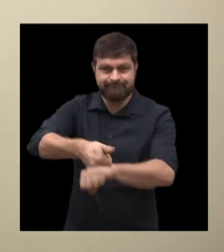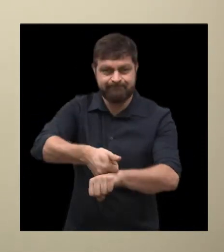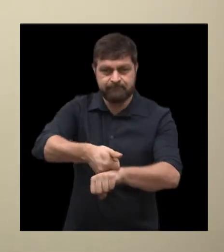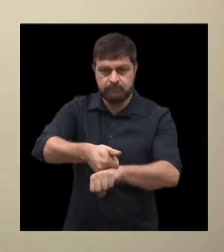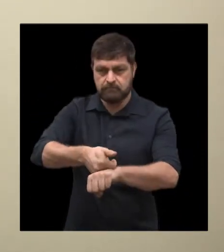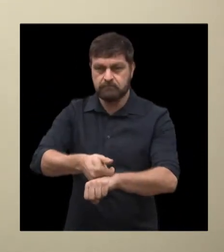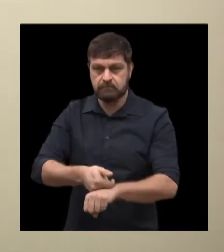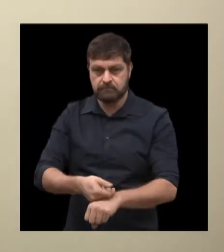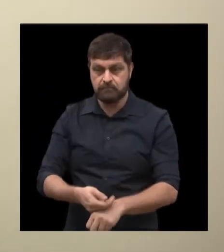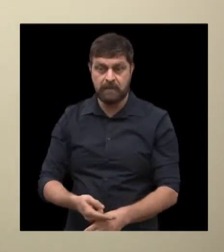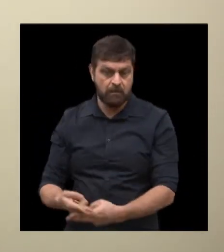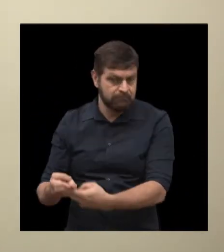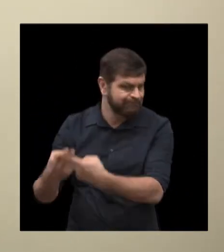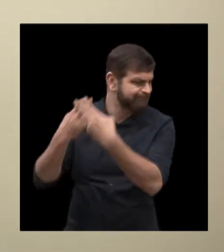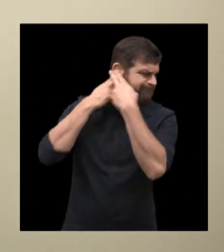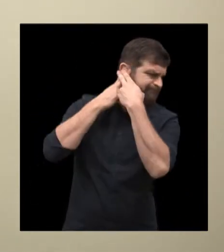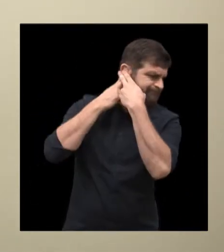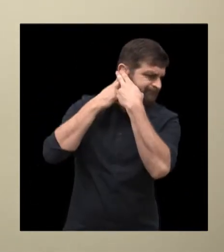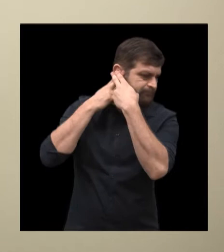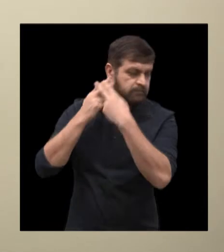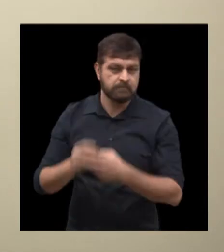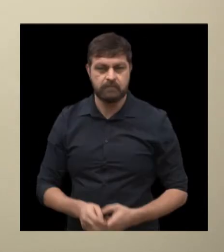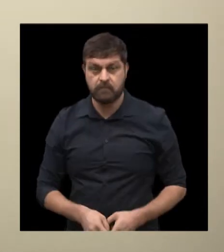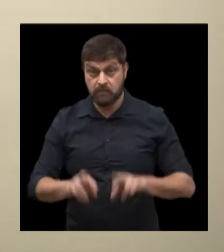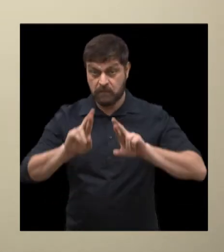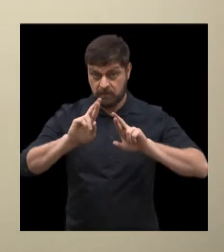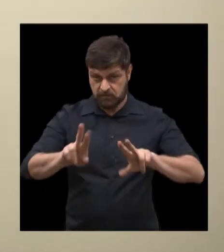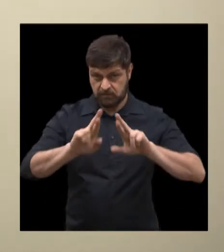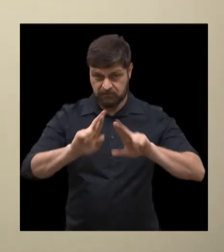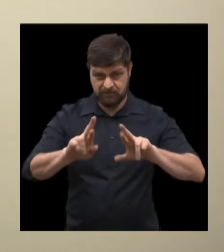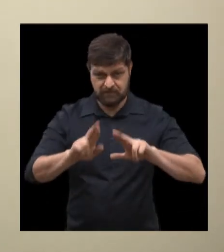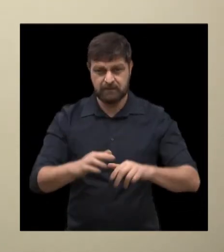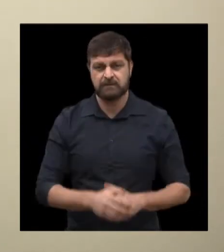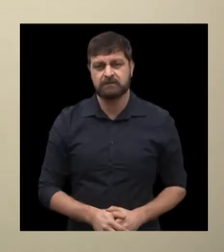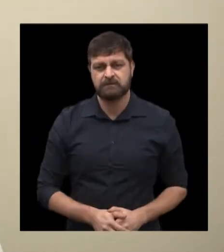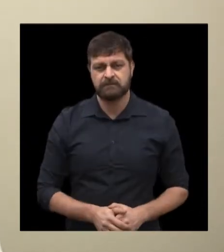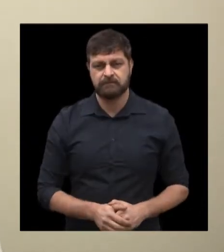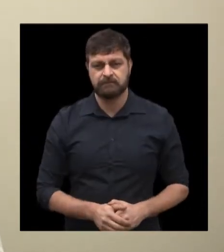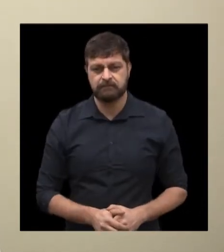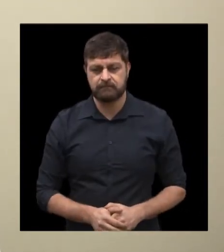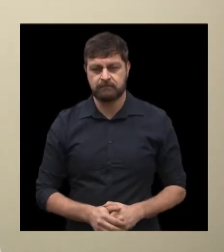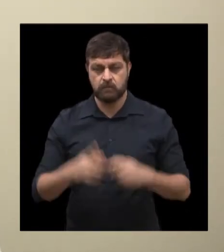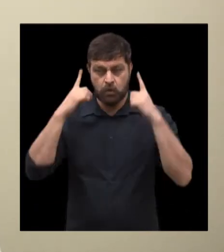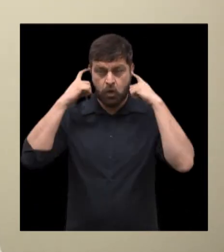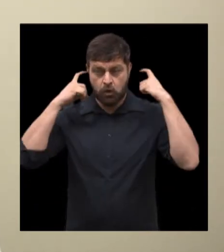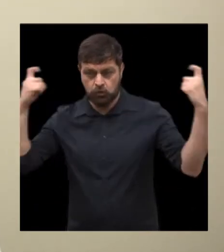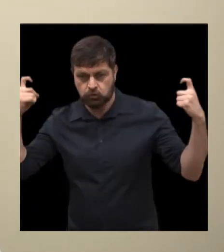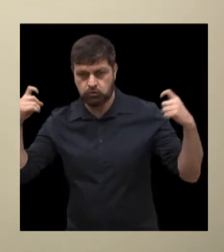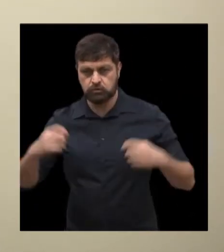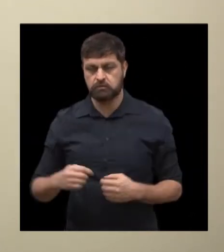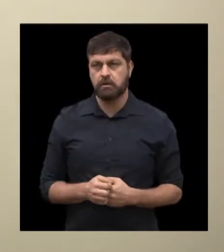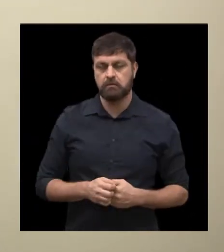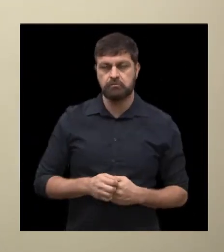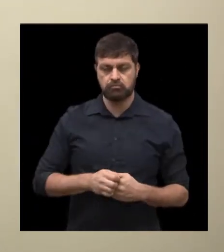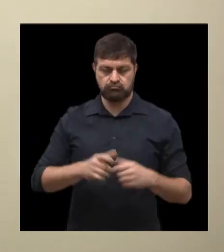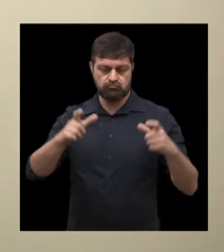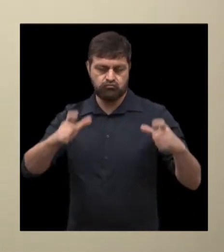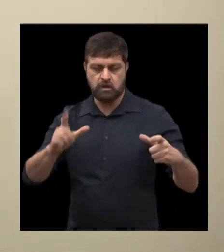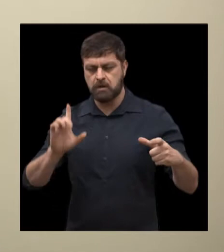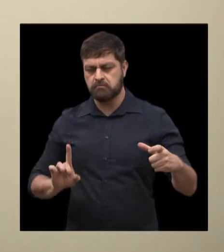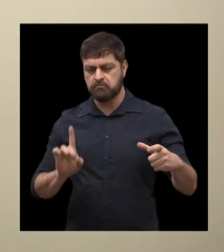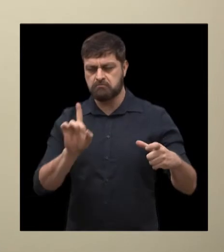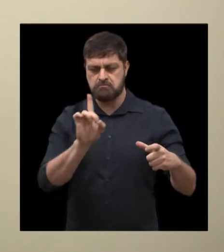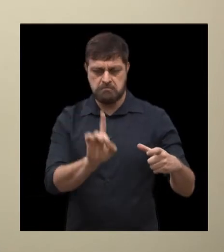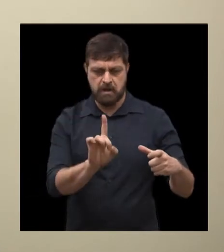chama de trauma acústico. Diferentemente dos sons intensos, um som ambiente,